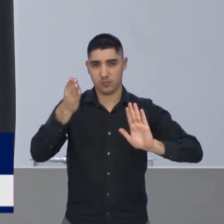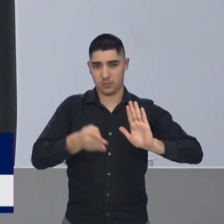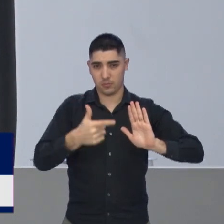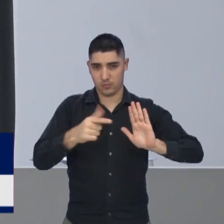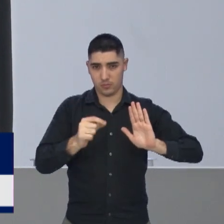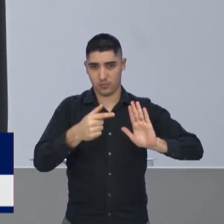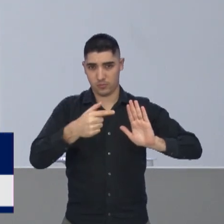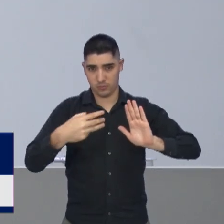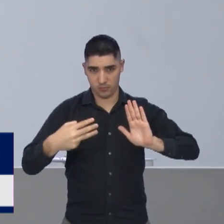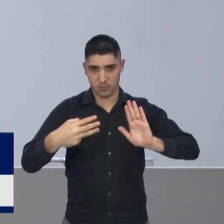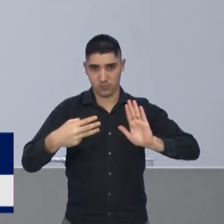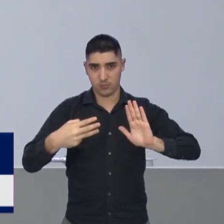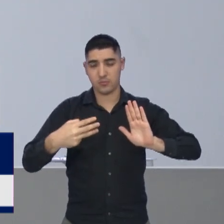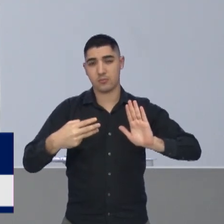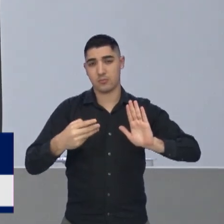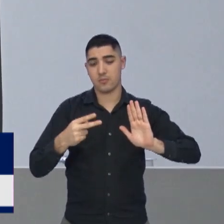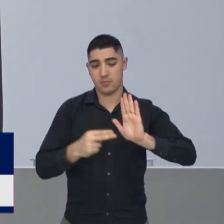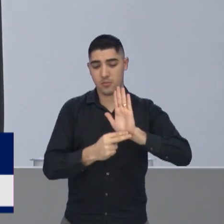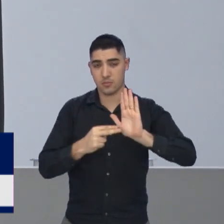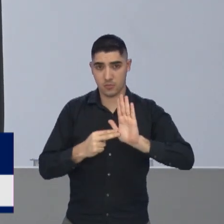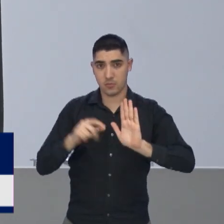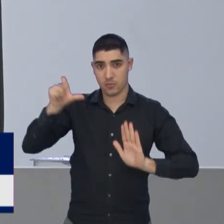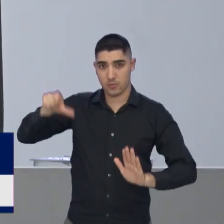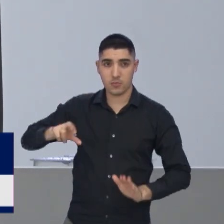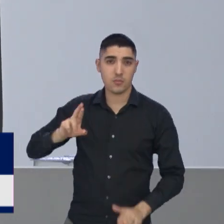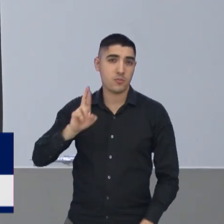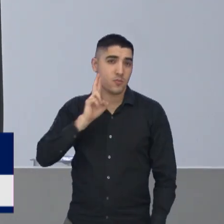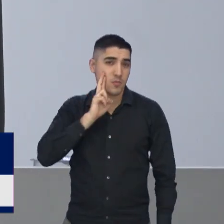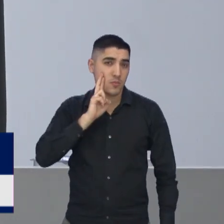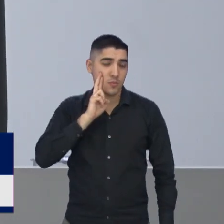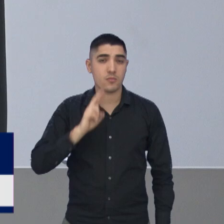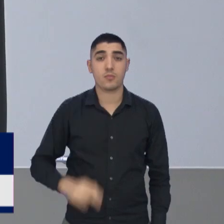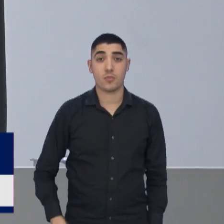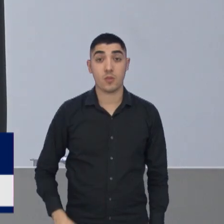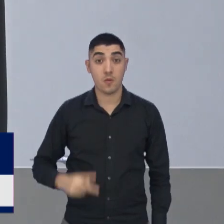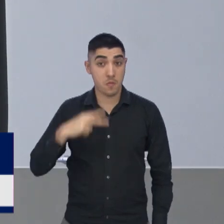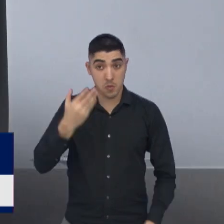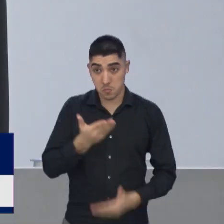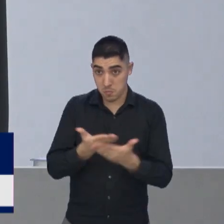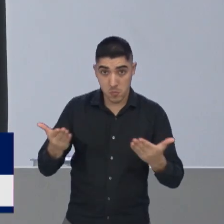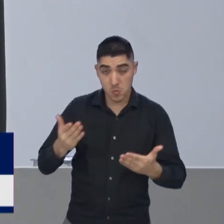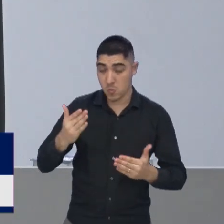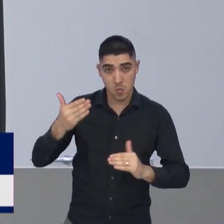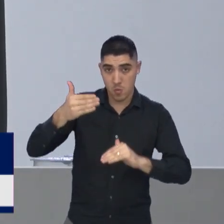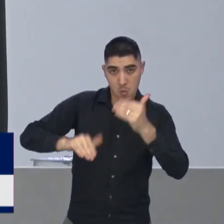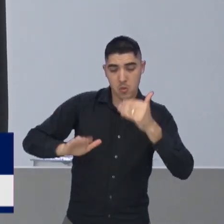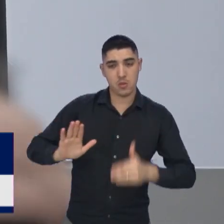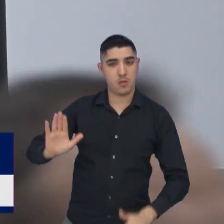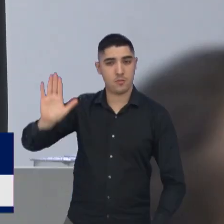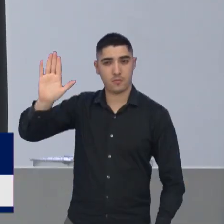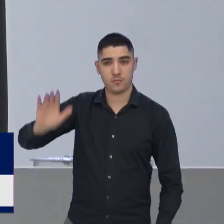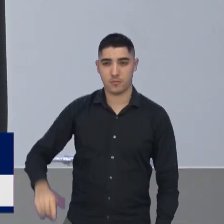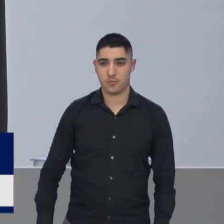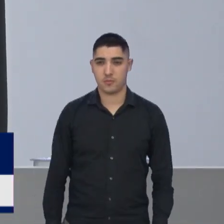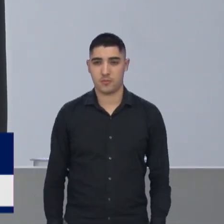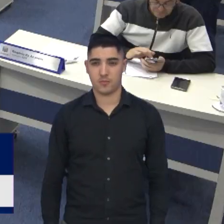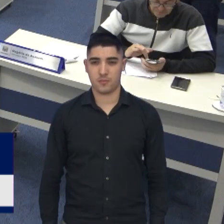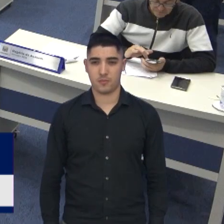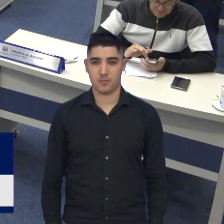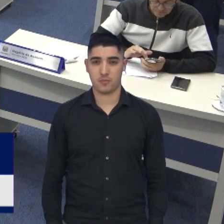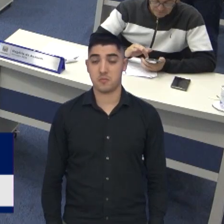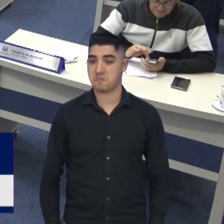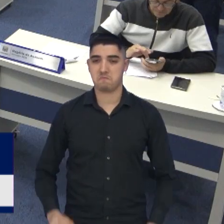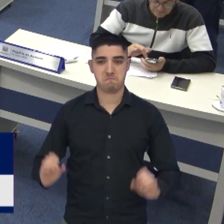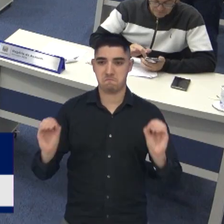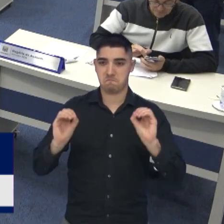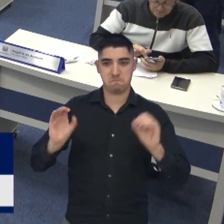292/2023, autoria do vereador Renato Santiago. Vereadores favoráveis permaneçam como estão, os contrários que se manifestem.